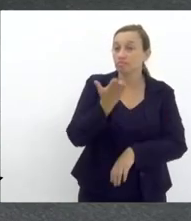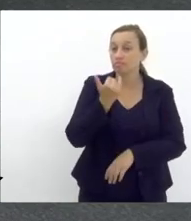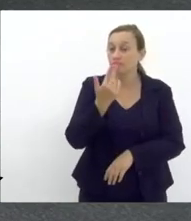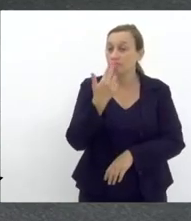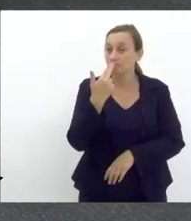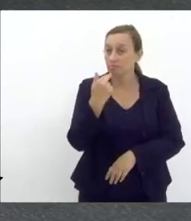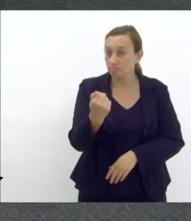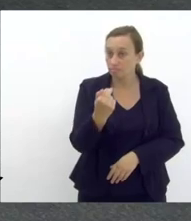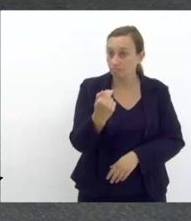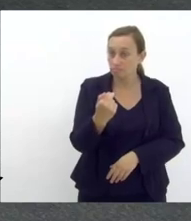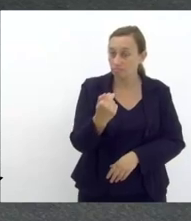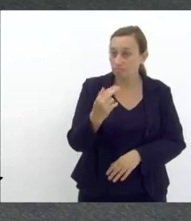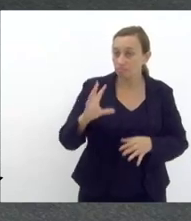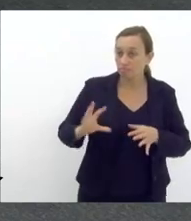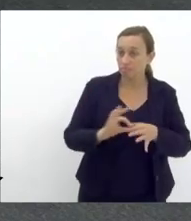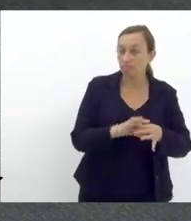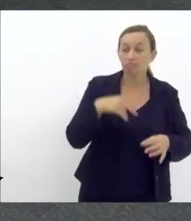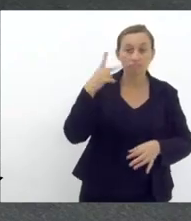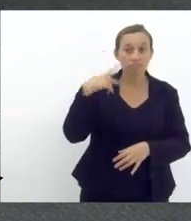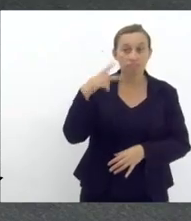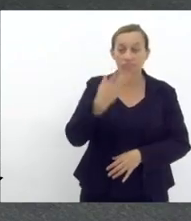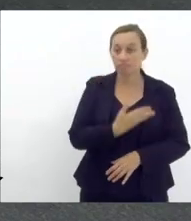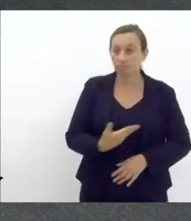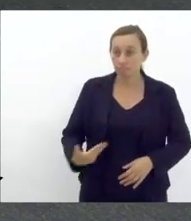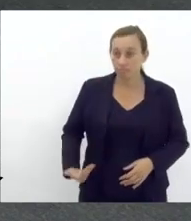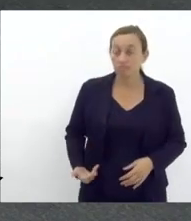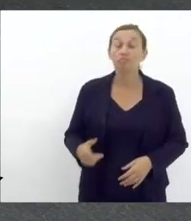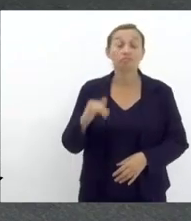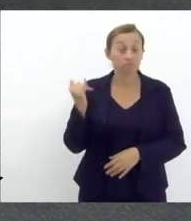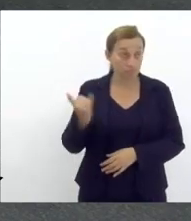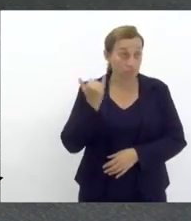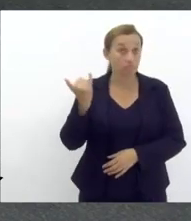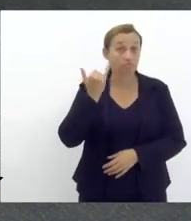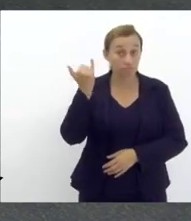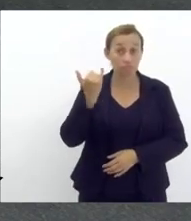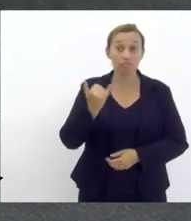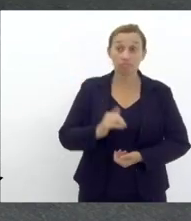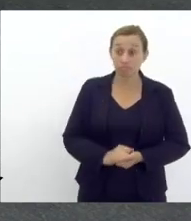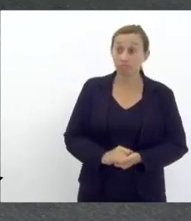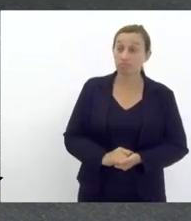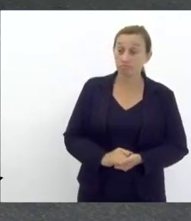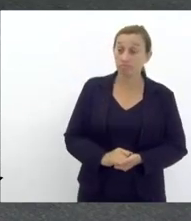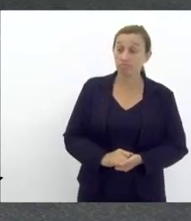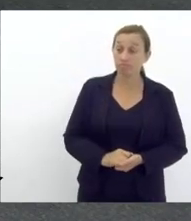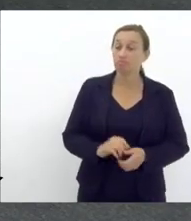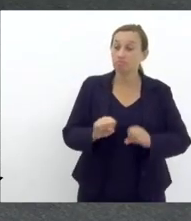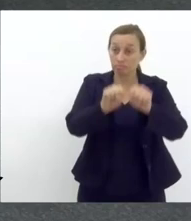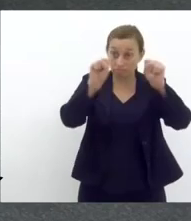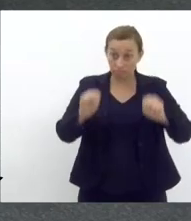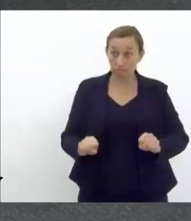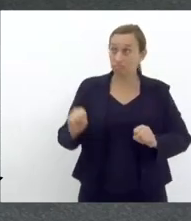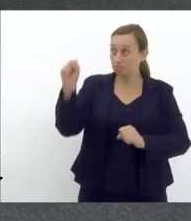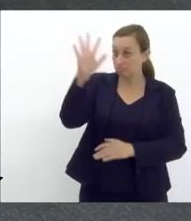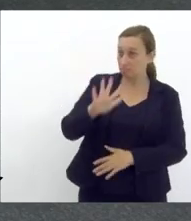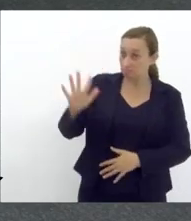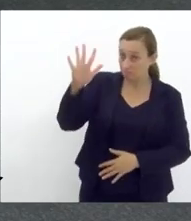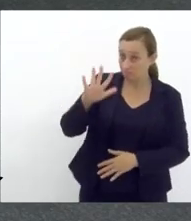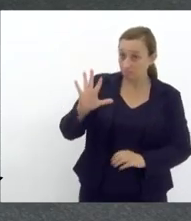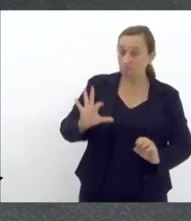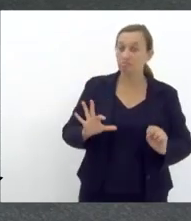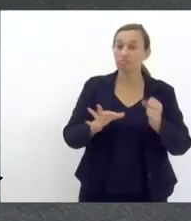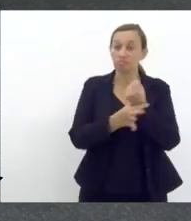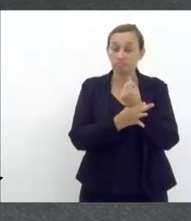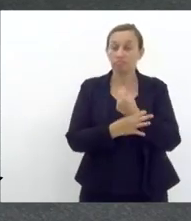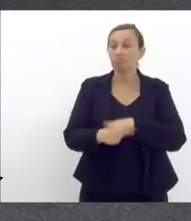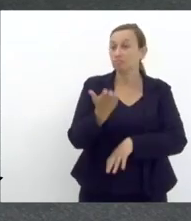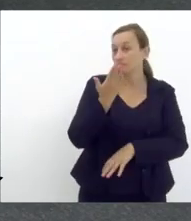nutricional consolidando políticas públicas muito importantes para a gente ter o Sistema Nacional de segurança alimentar e